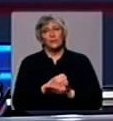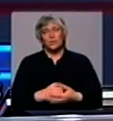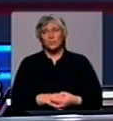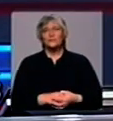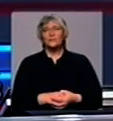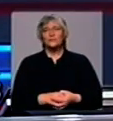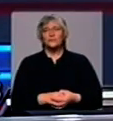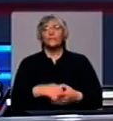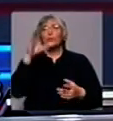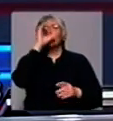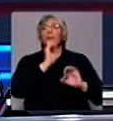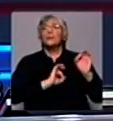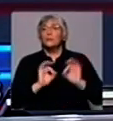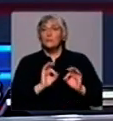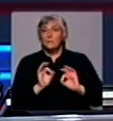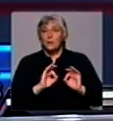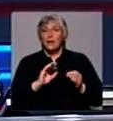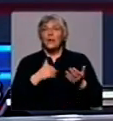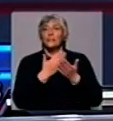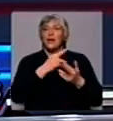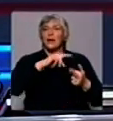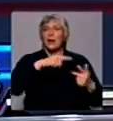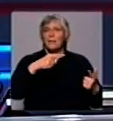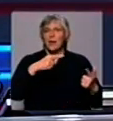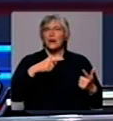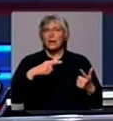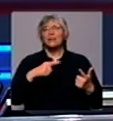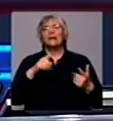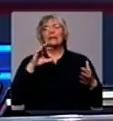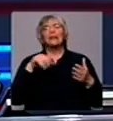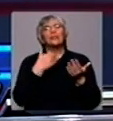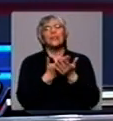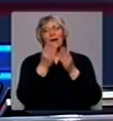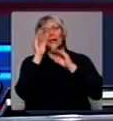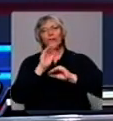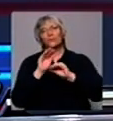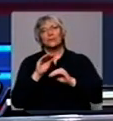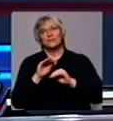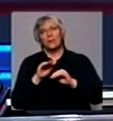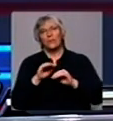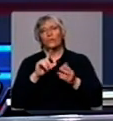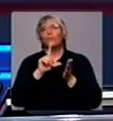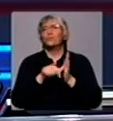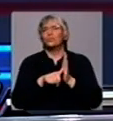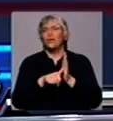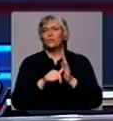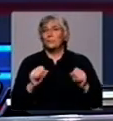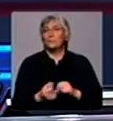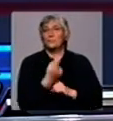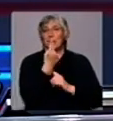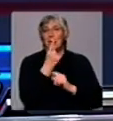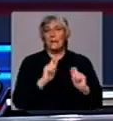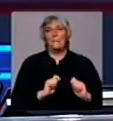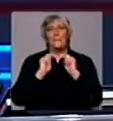O Governo prepara-se para entregar a várias autarquias a gestão da educação. Trata-se de um projeto piloto que transfere para a alçada das